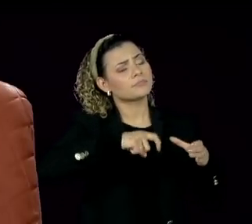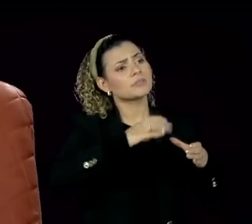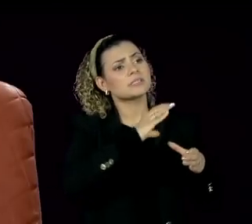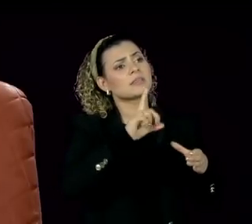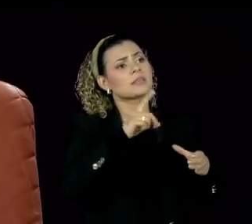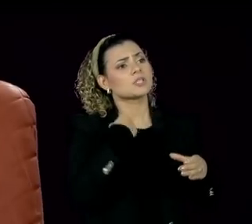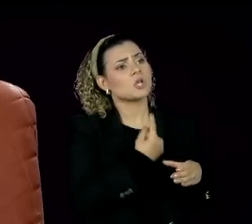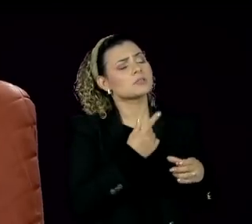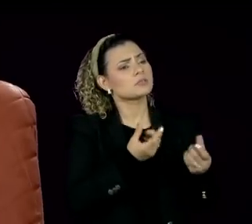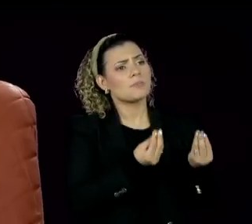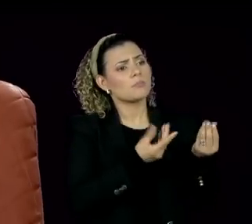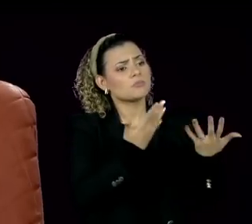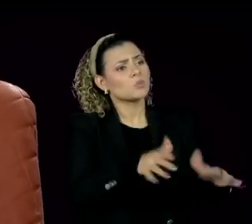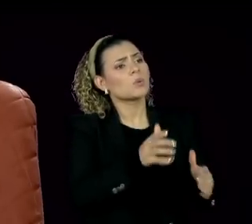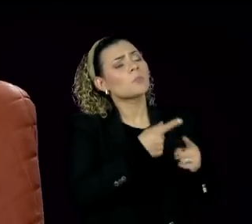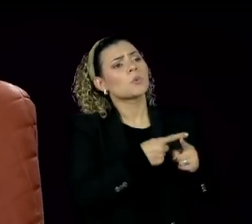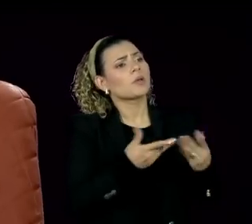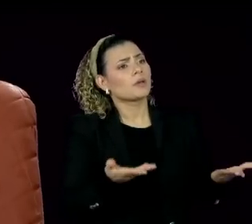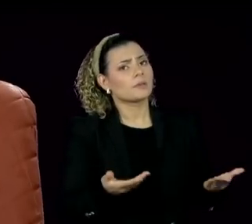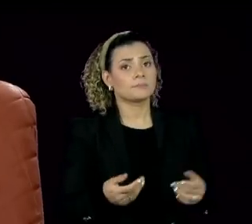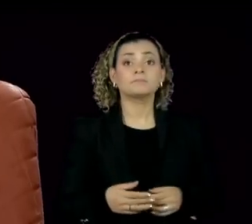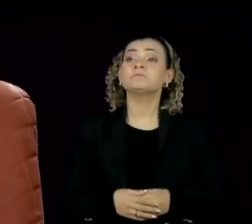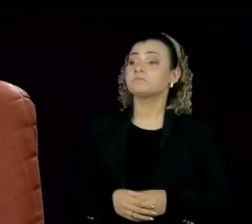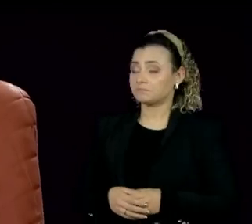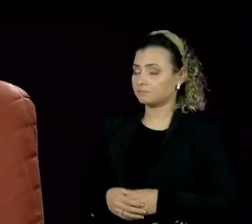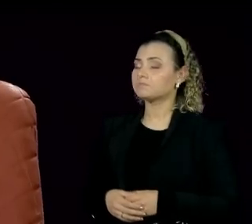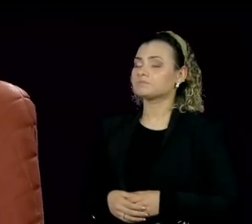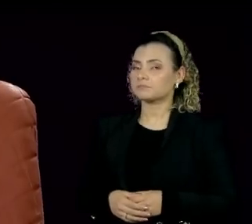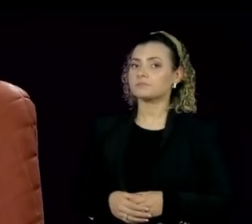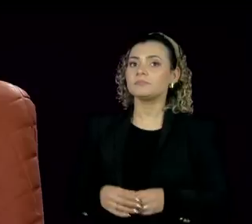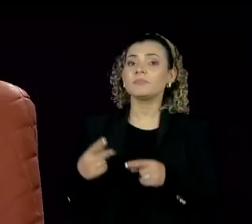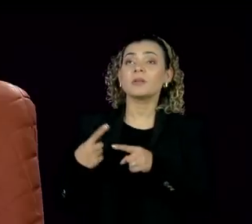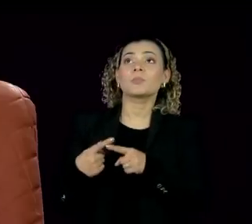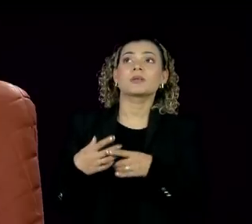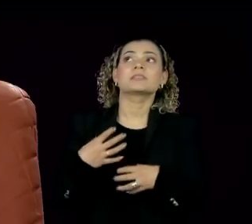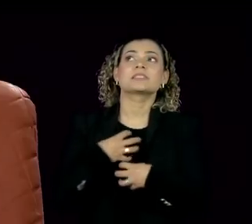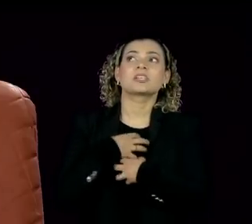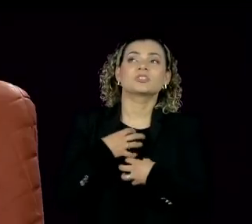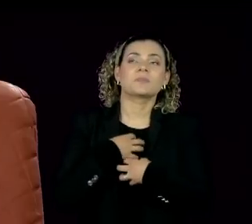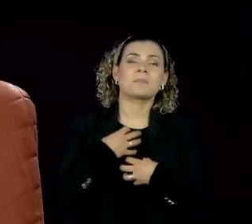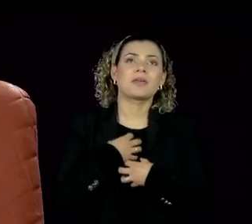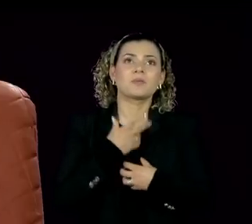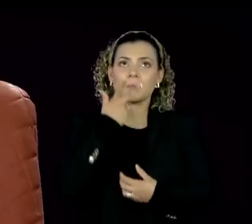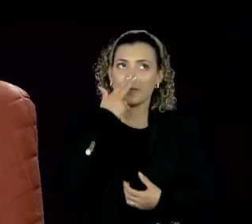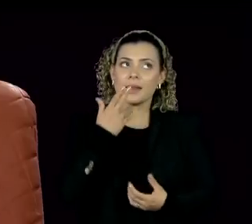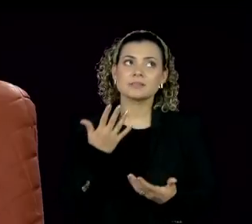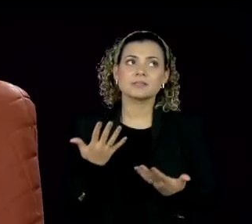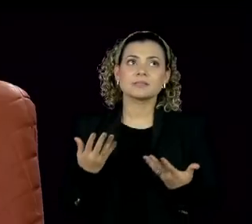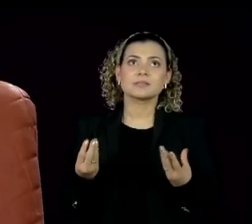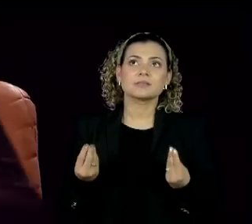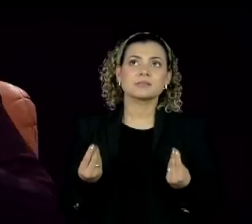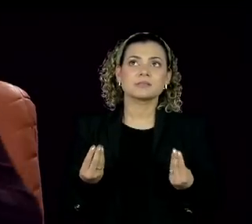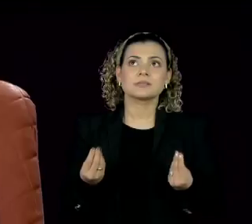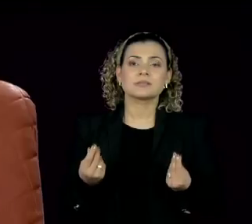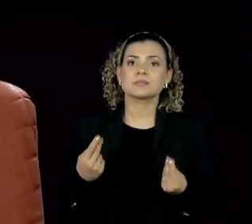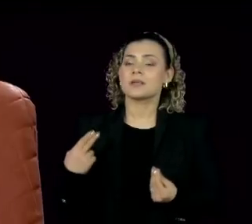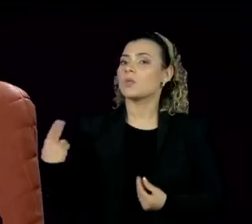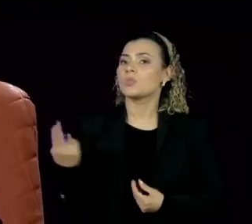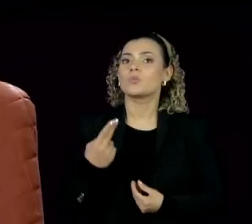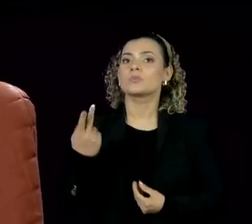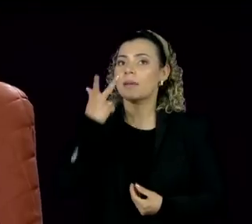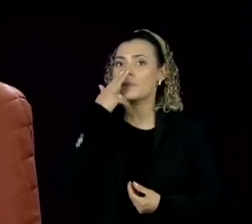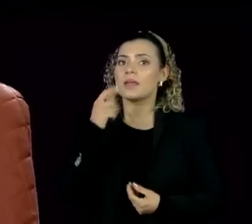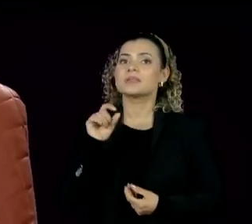Mais uma vez, eu acho esse sentimento de que não dá para ir com a